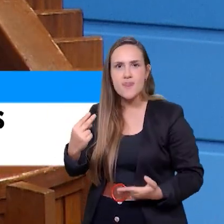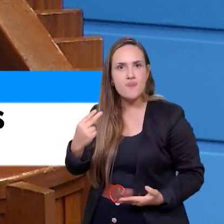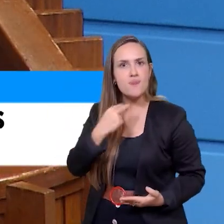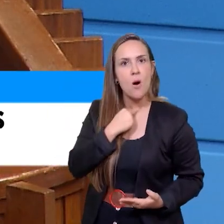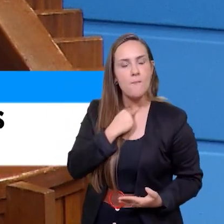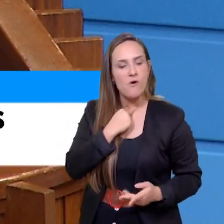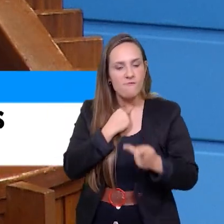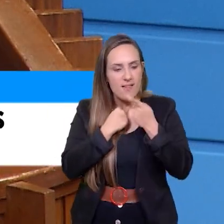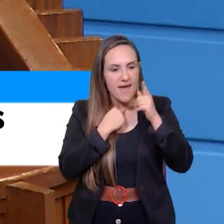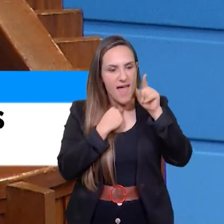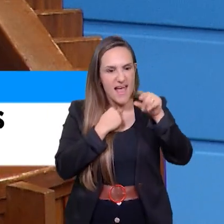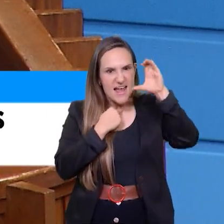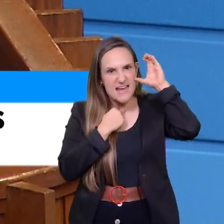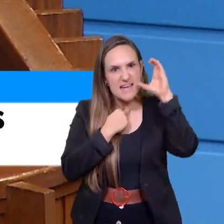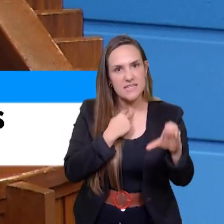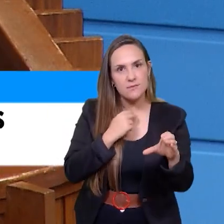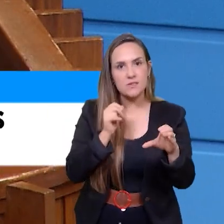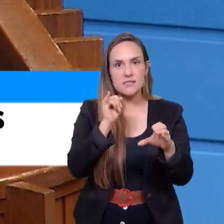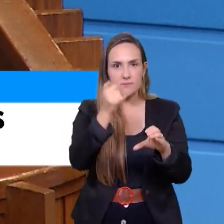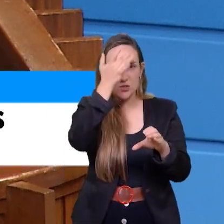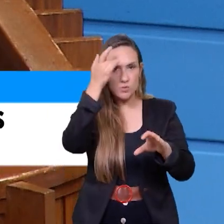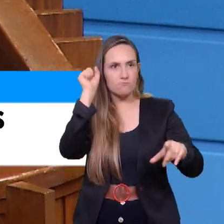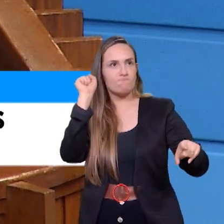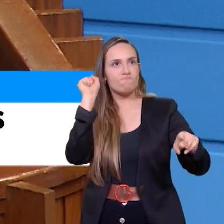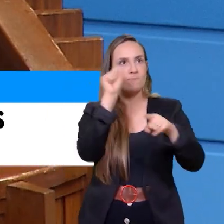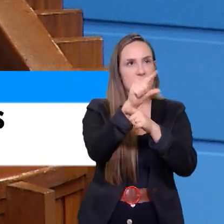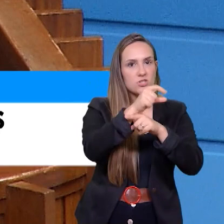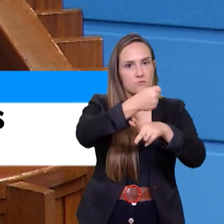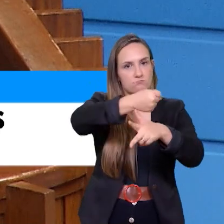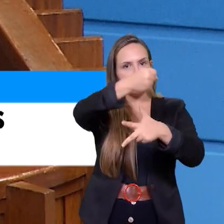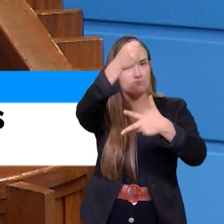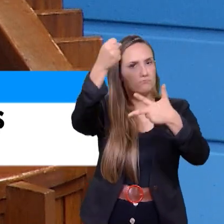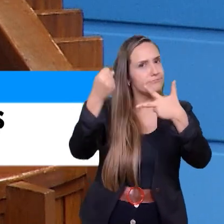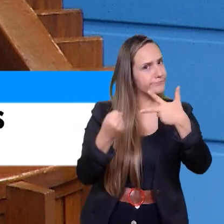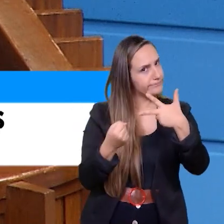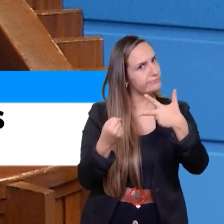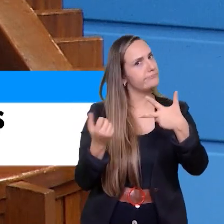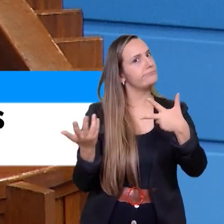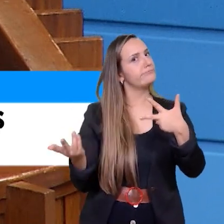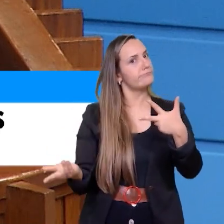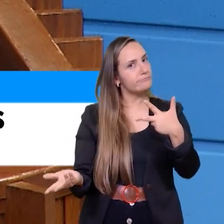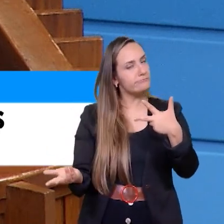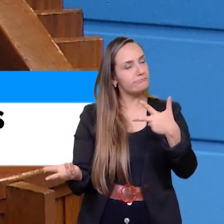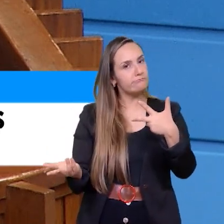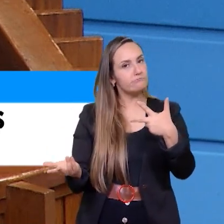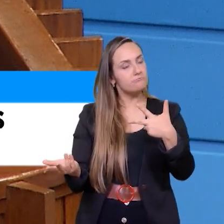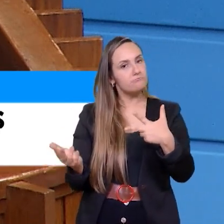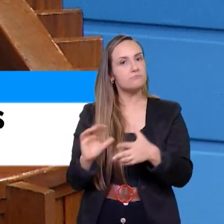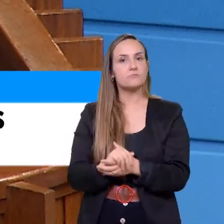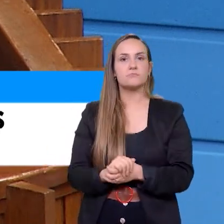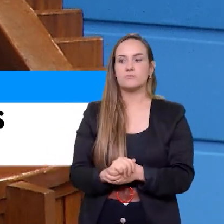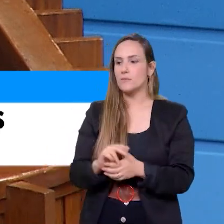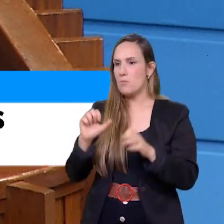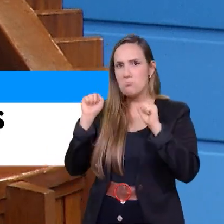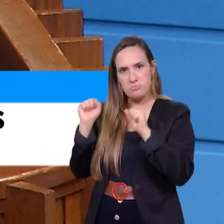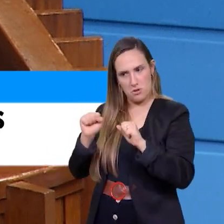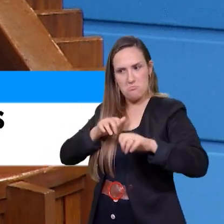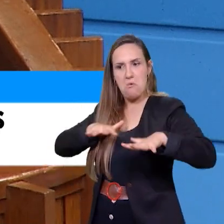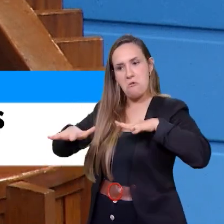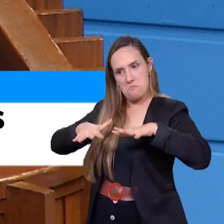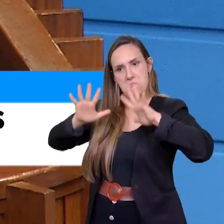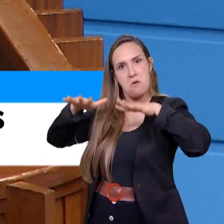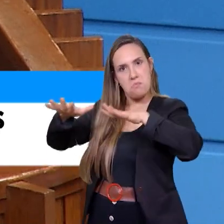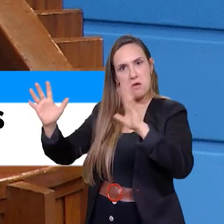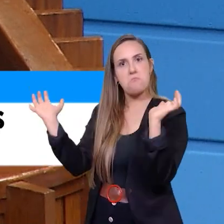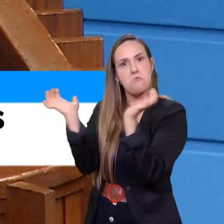a impossibilidade de criminalizar críticas aos poderes constituídos, ao